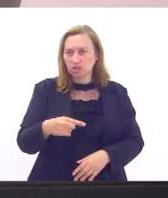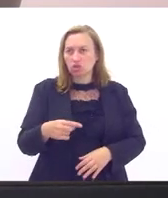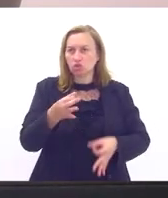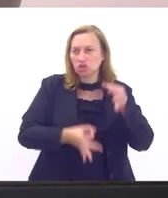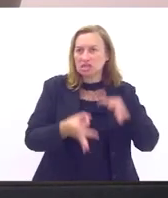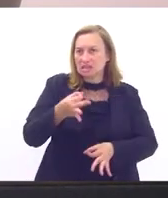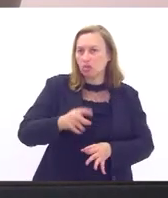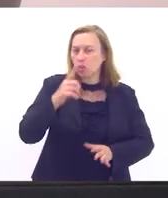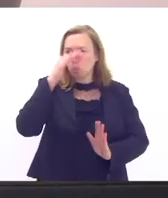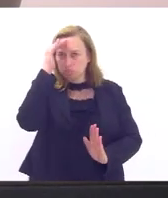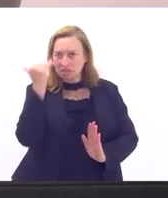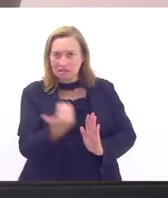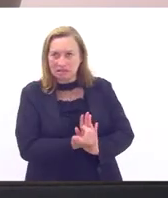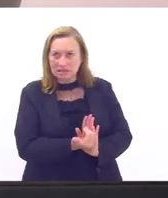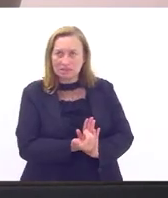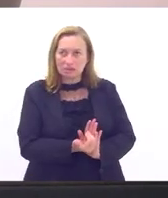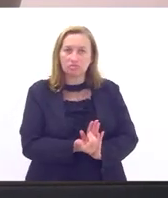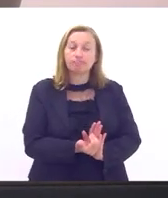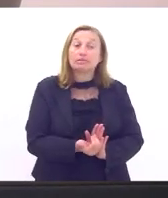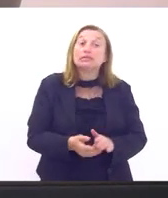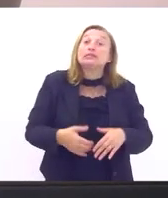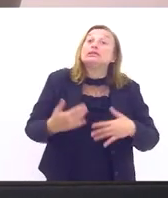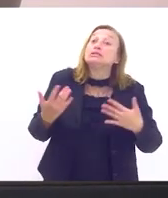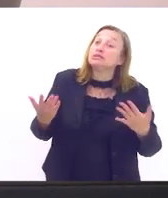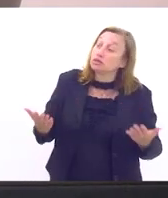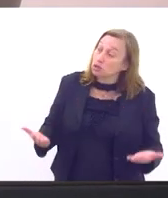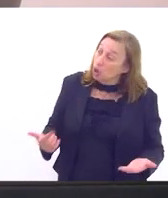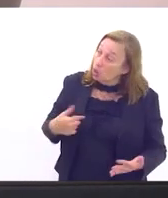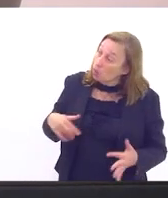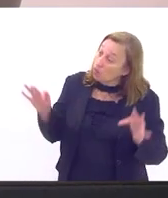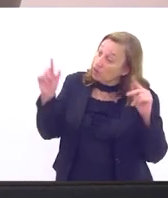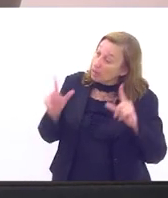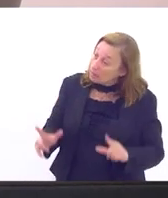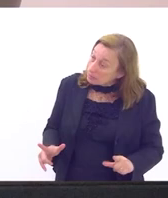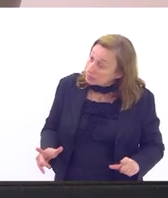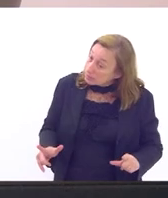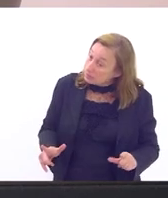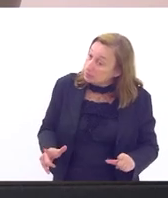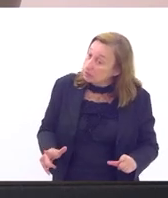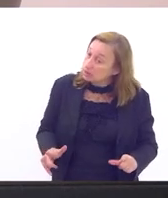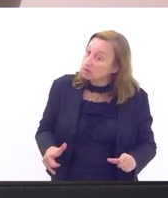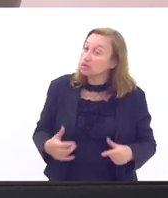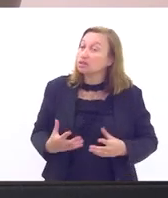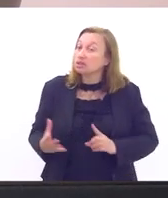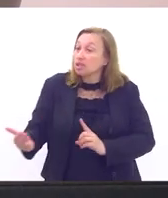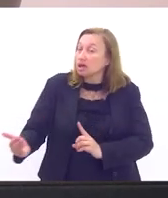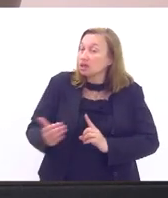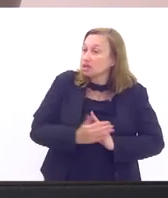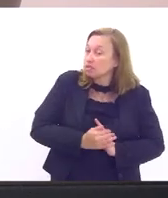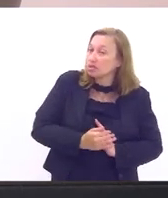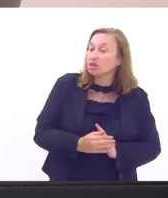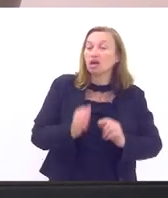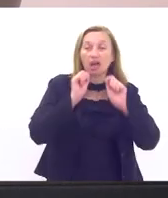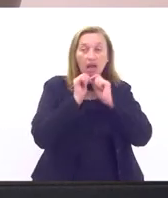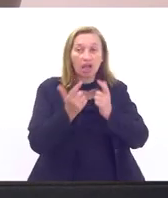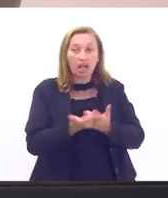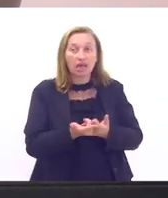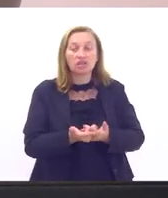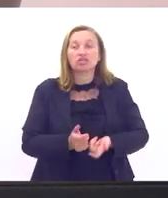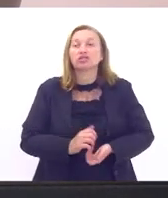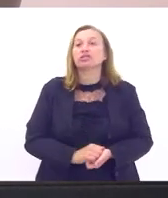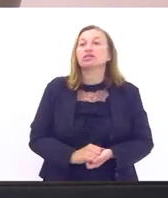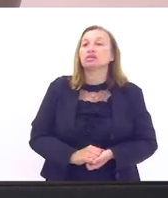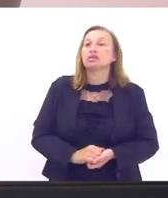segue sem cumprimento, eu fico feliz em ser acolhido no âmbito da Assembleia Legislativa do Estado do Rio de